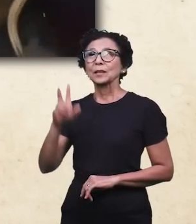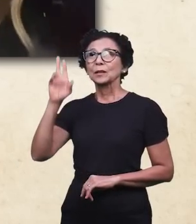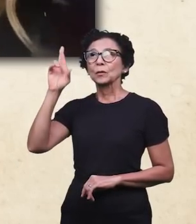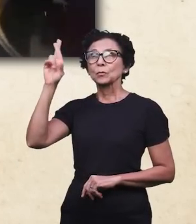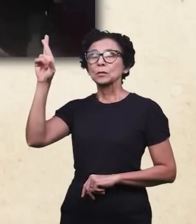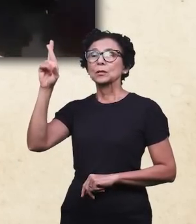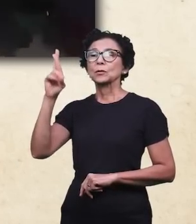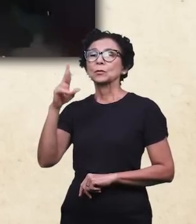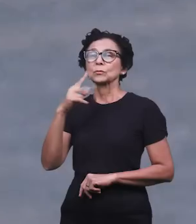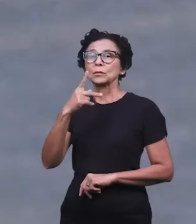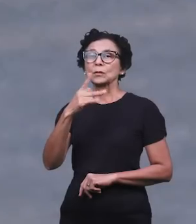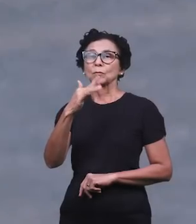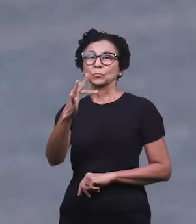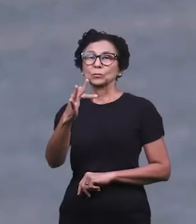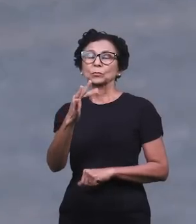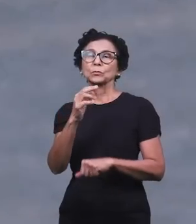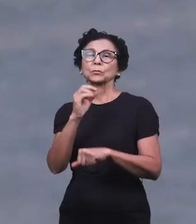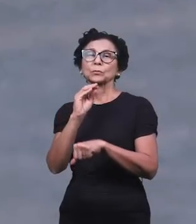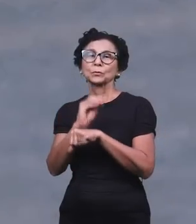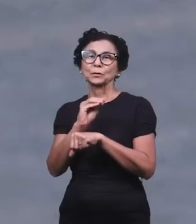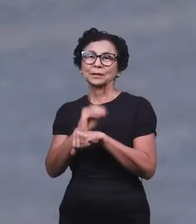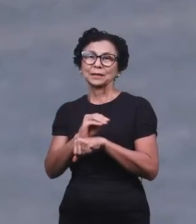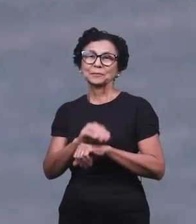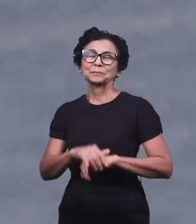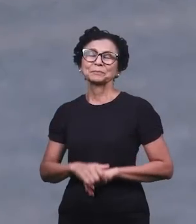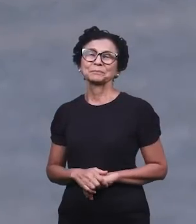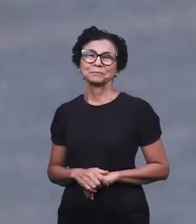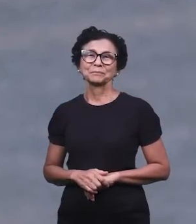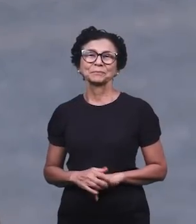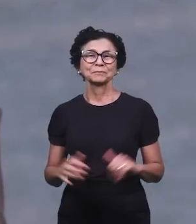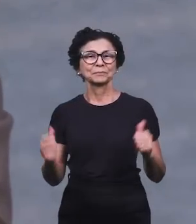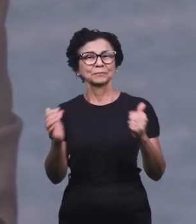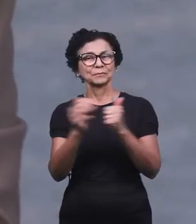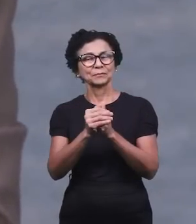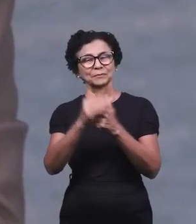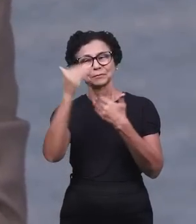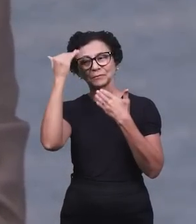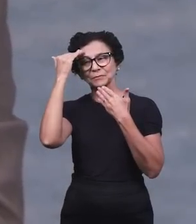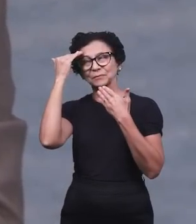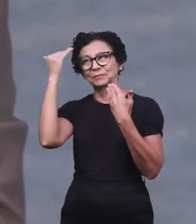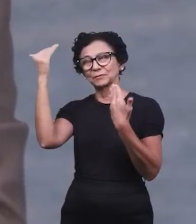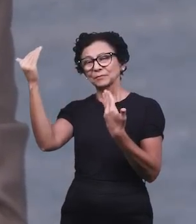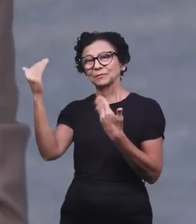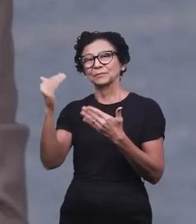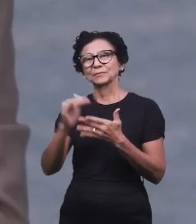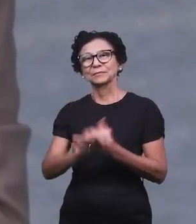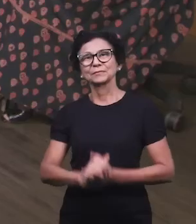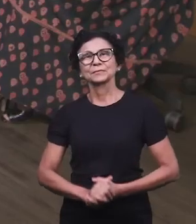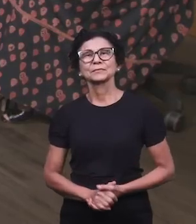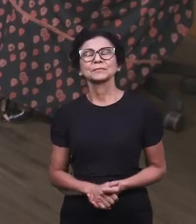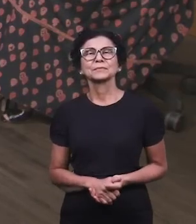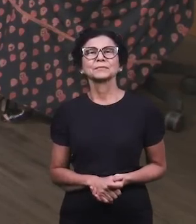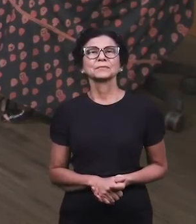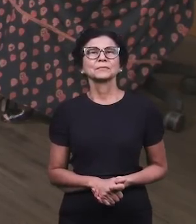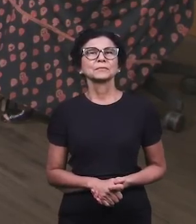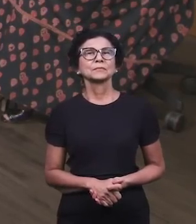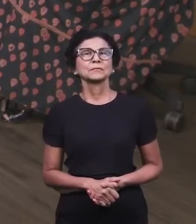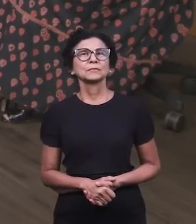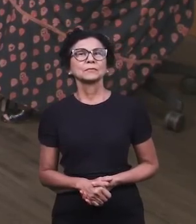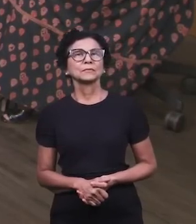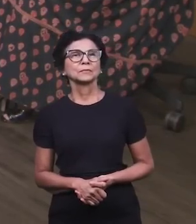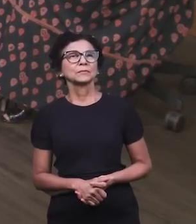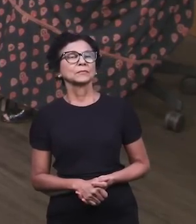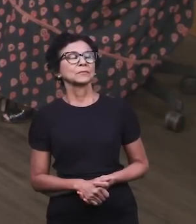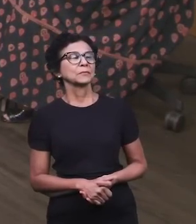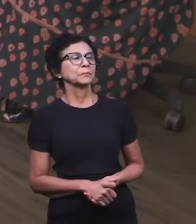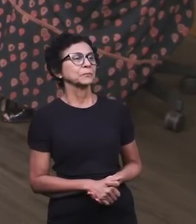paz do Senhor Jesus. Amém. Obrigado, Rebeca, por sua participação. Então, Aníbal, como você comenta essa palavra que a